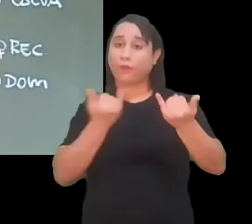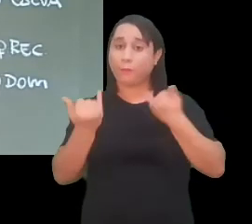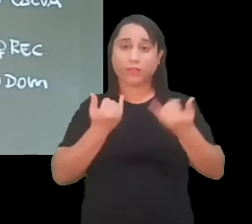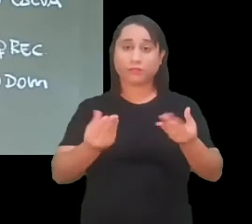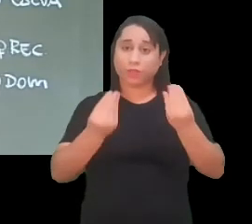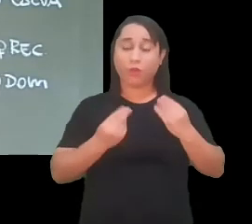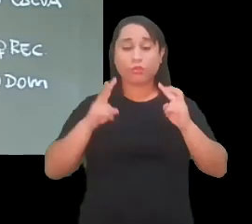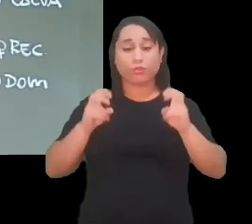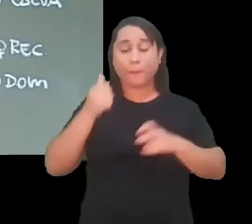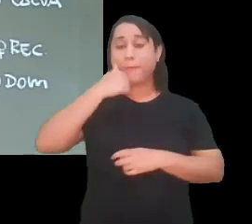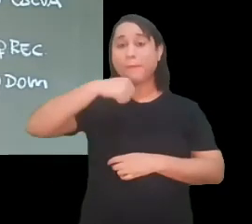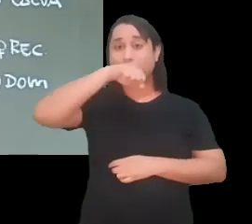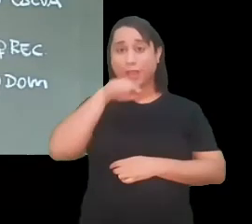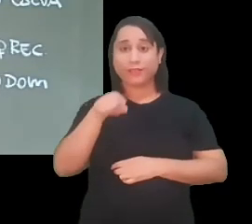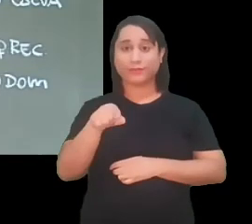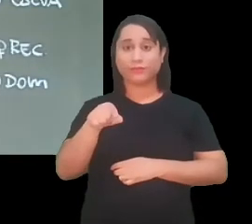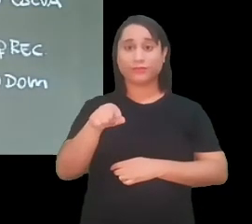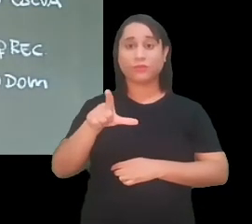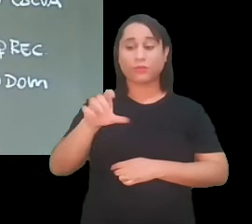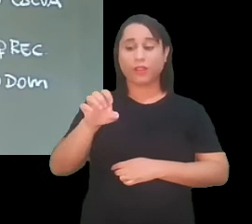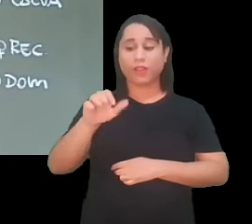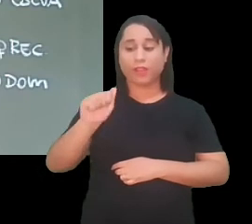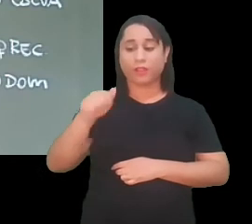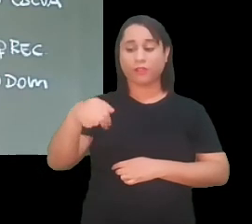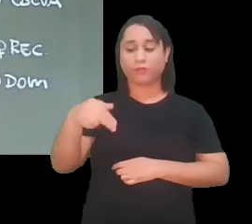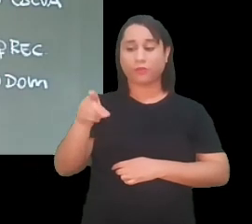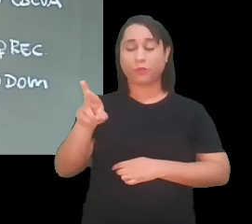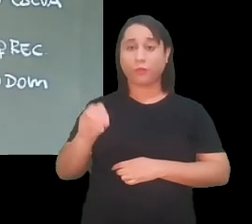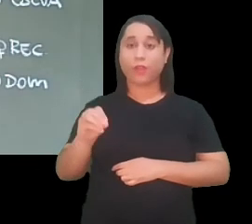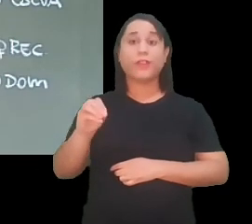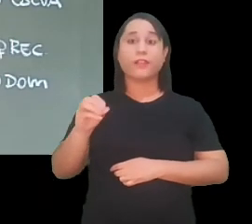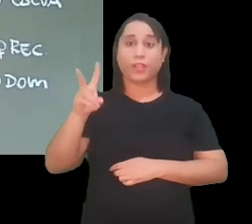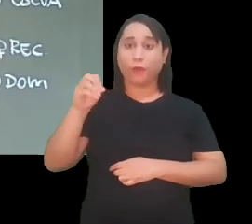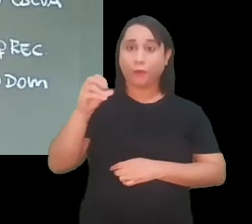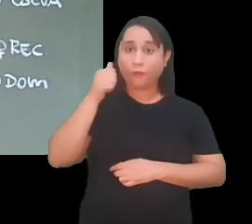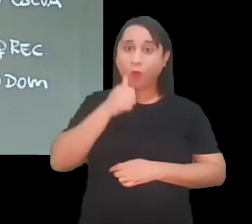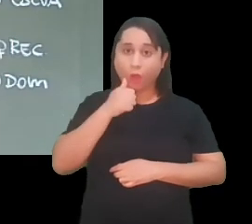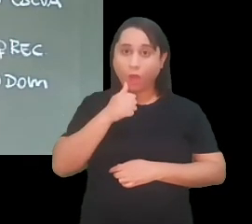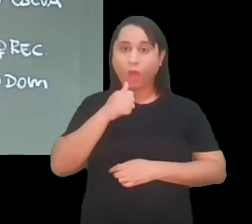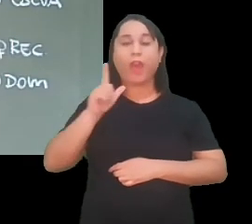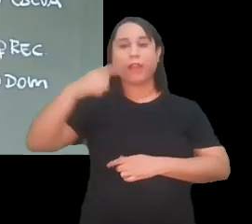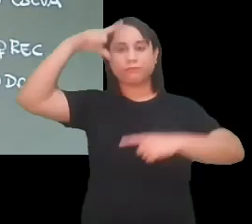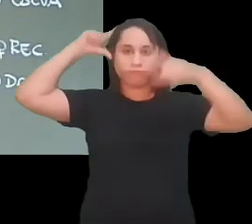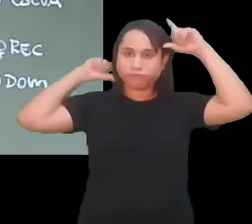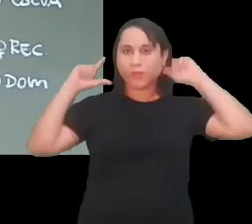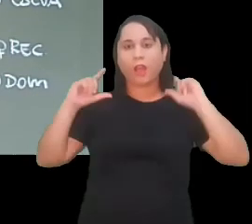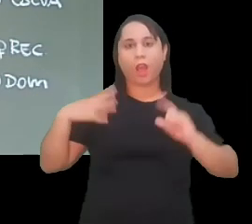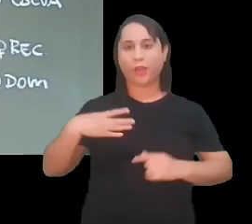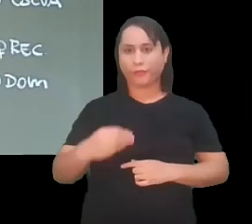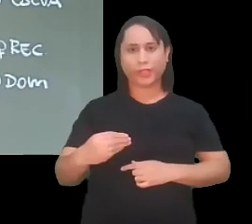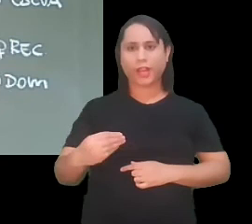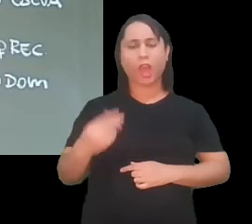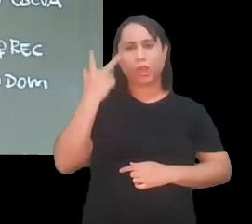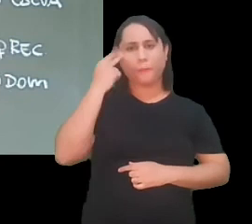Porque a informação crucial é que a avó do Leandro era calva e, portanto, a mãe, embora não fosse calva, ela é uma heterozigota, então ela tem